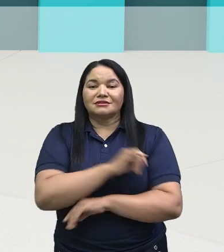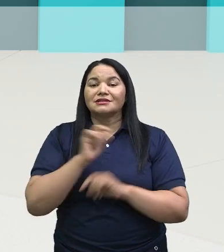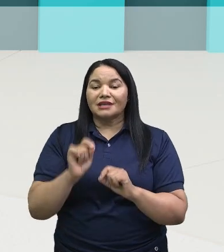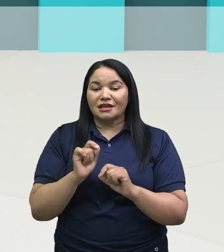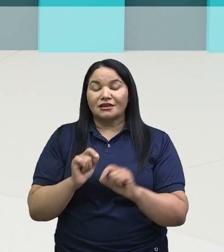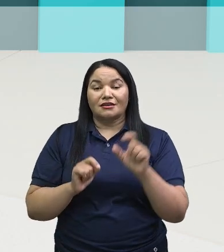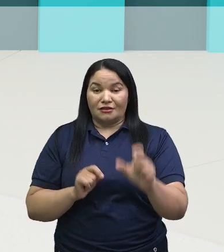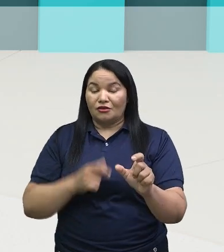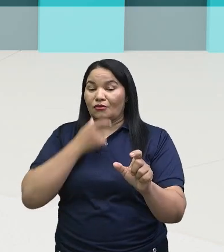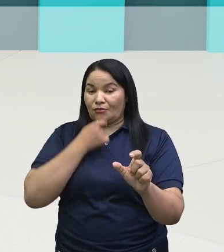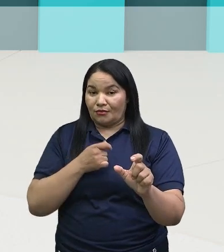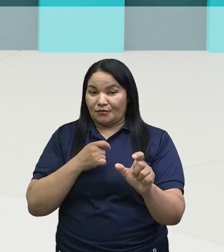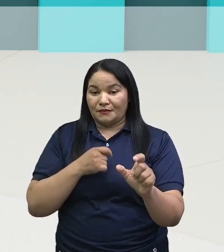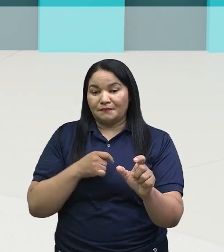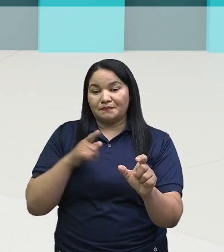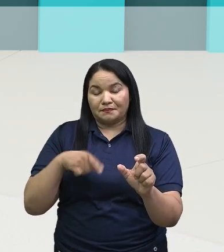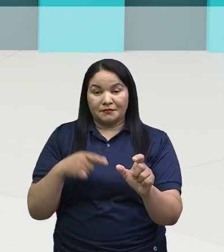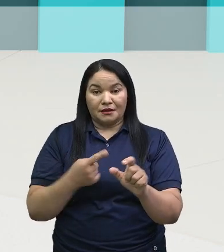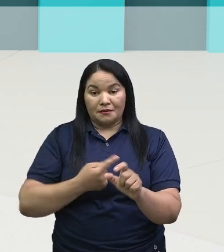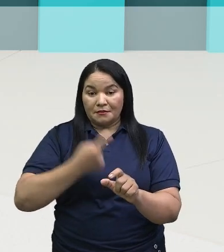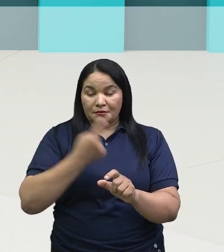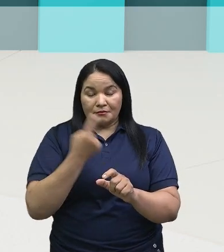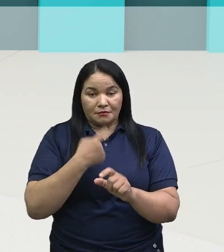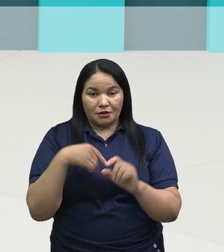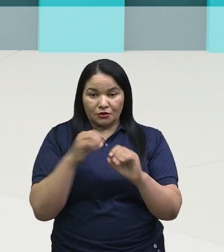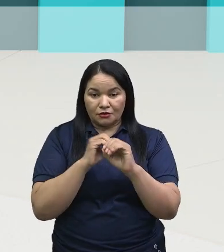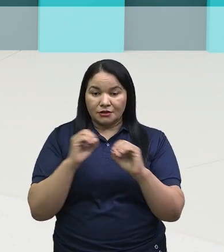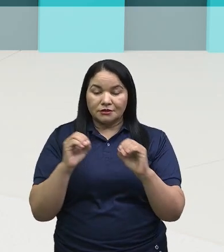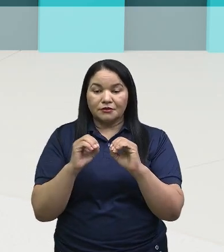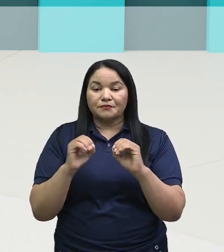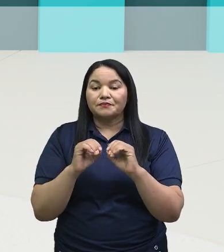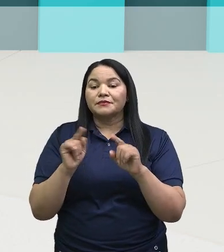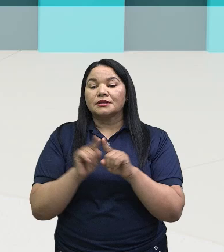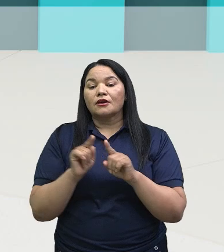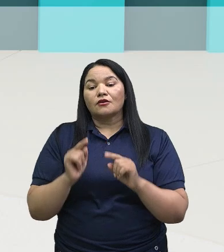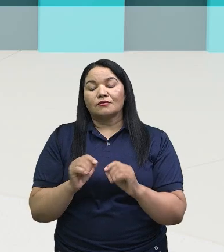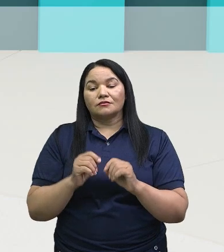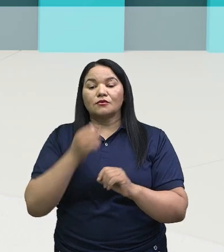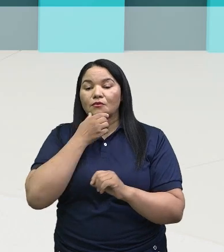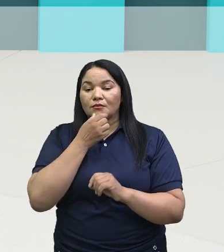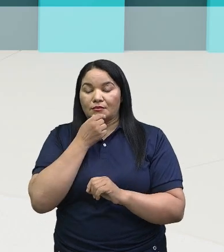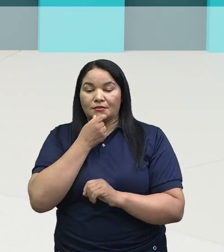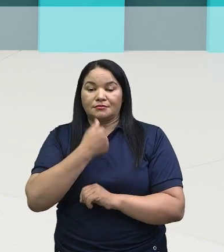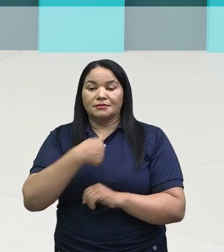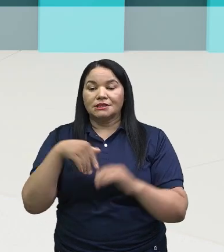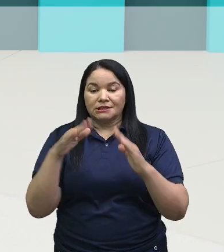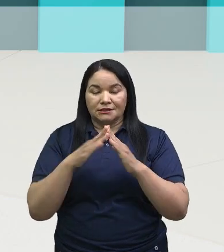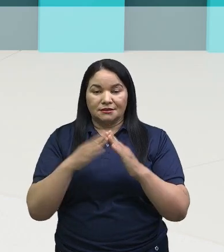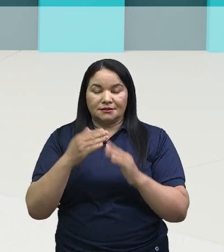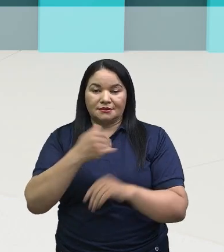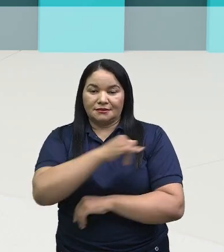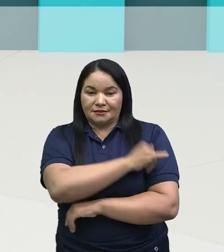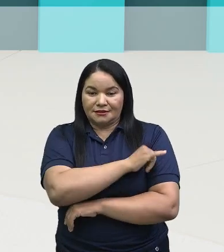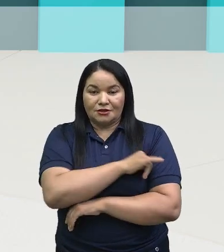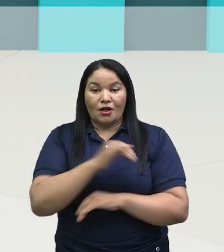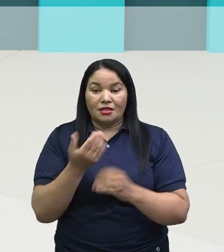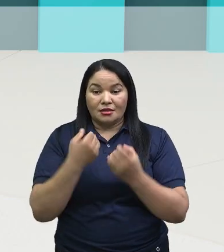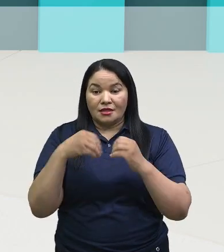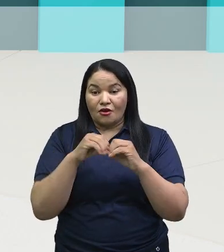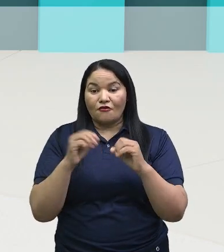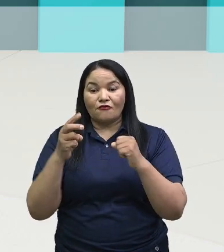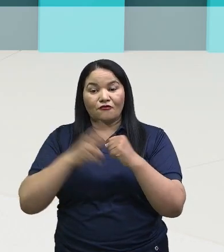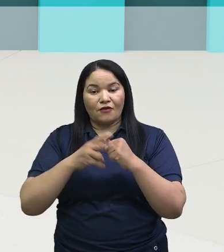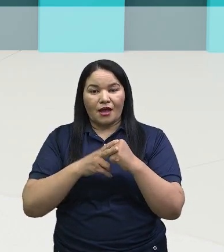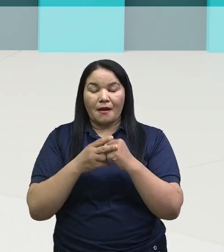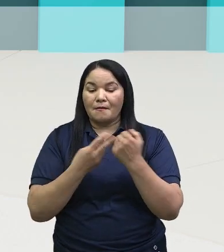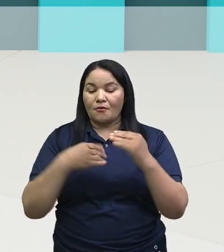menino. Então, eu tenho a primeira oração aí. O menino mora no Rio de Janeiro. Perceba que dentro dessa estrutura, o verbo morar se